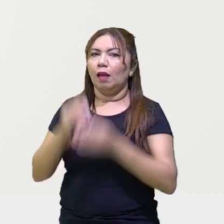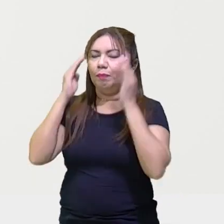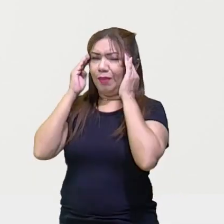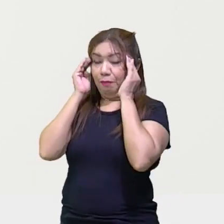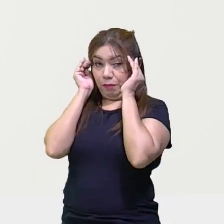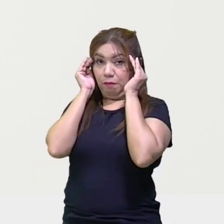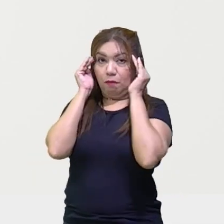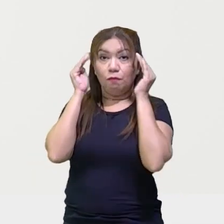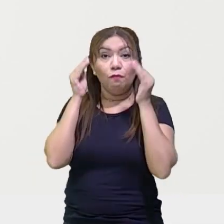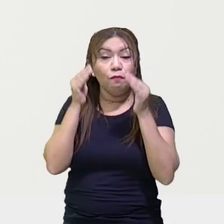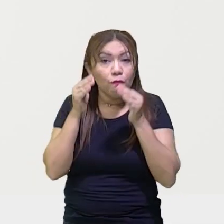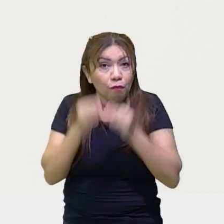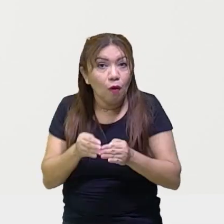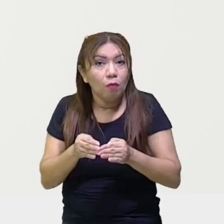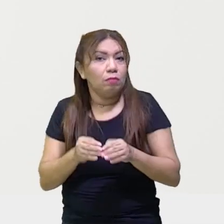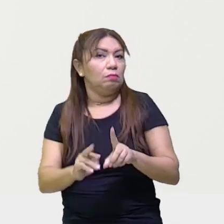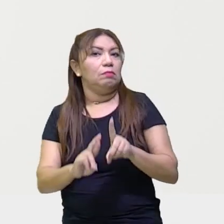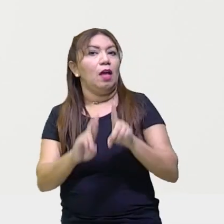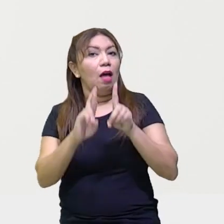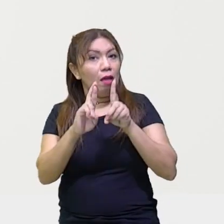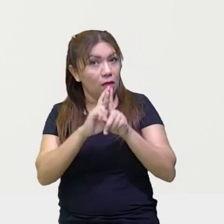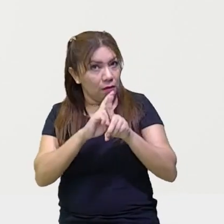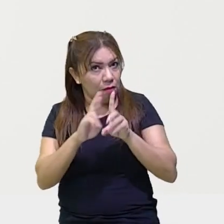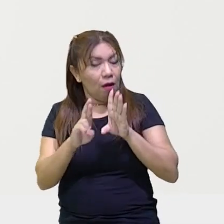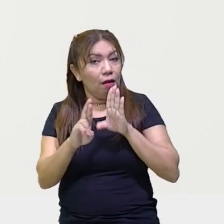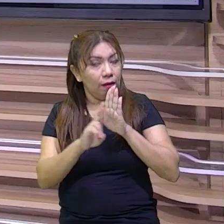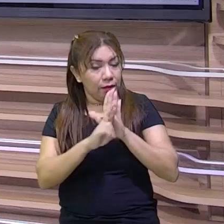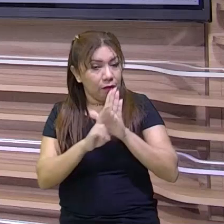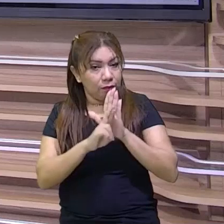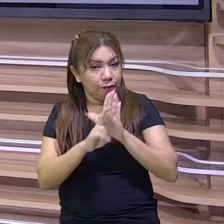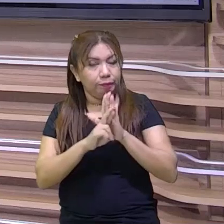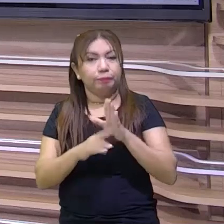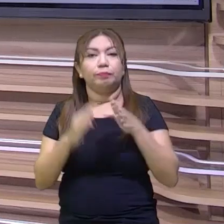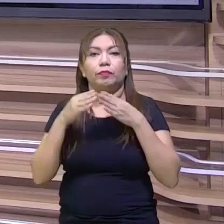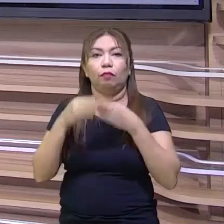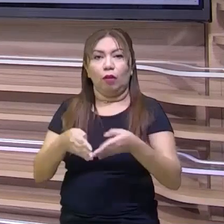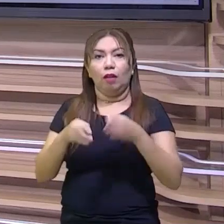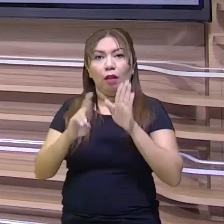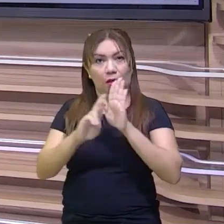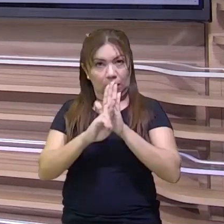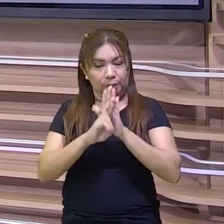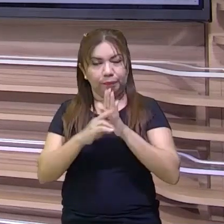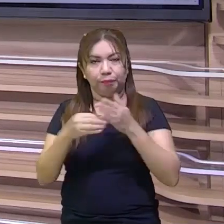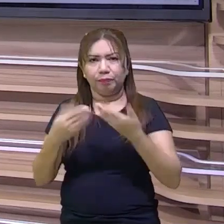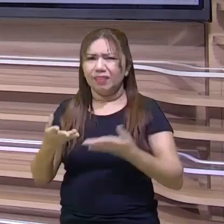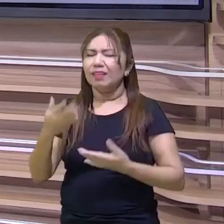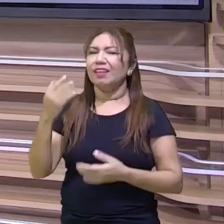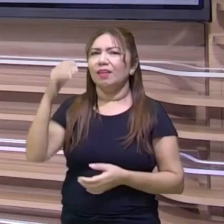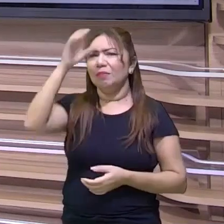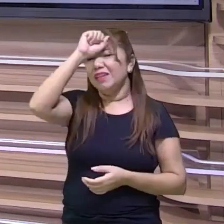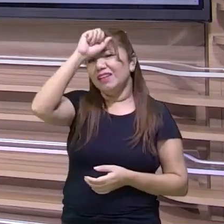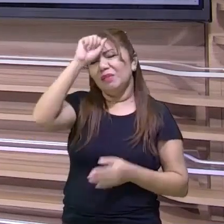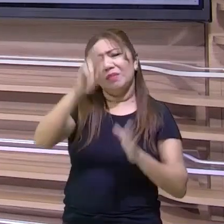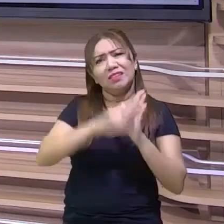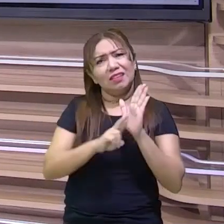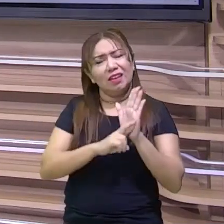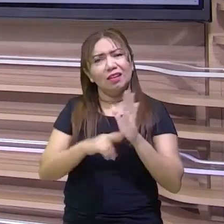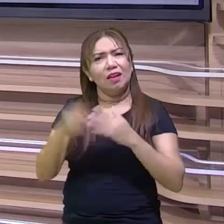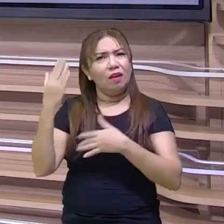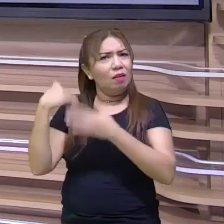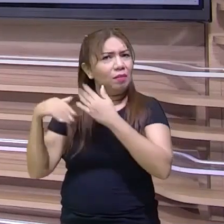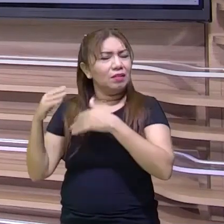Foque na regra. Deixa eu conversar aqui com vocês. Eu não falei para vocês que a gente ia aprender algumas regras? Na